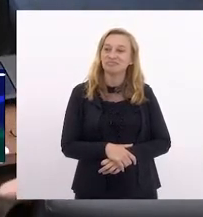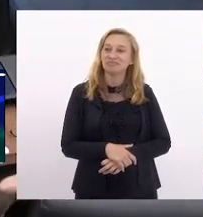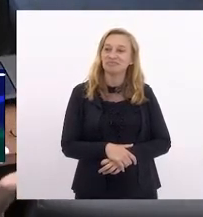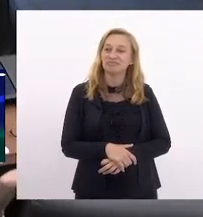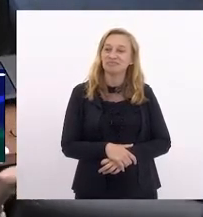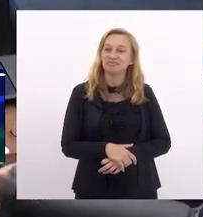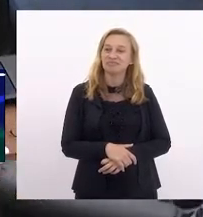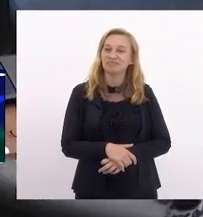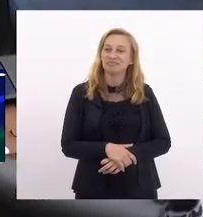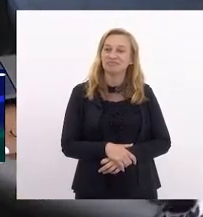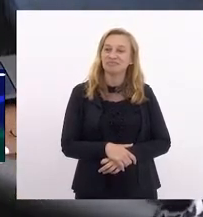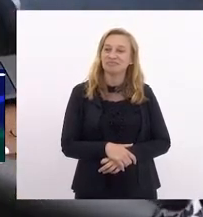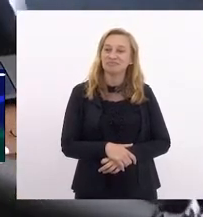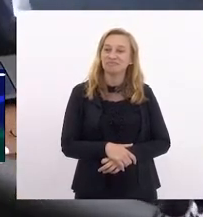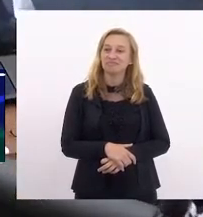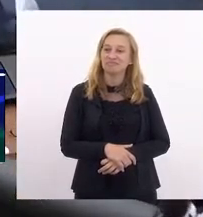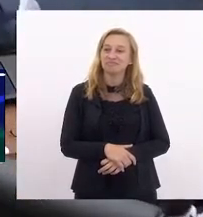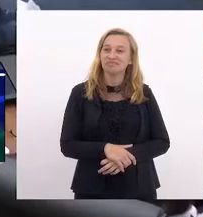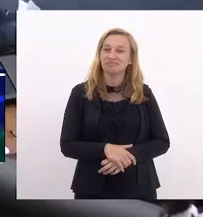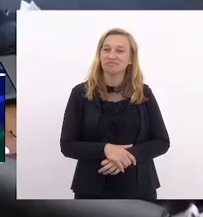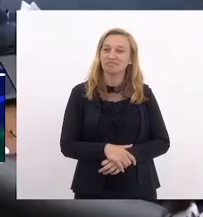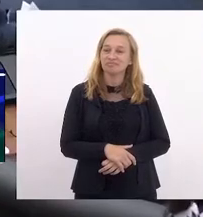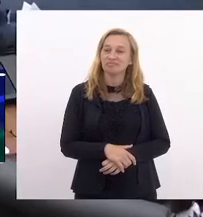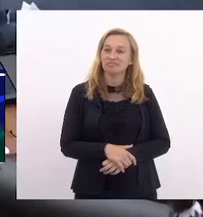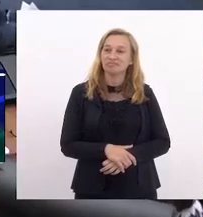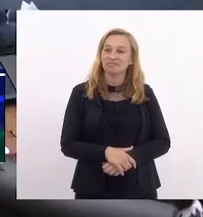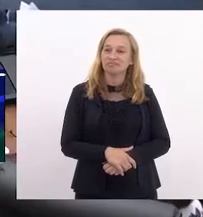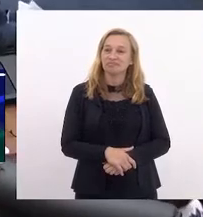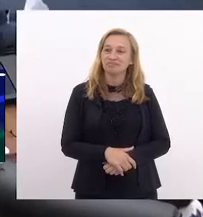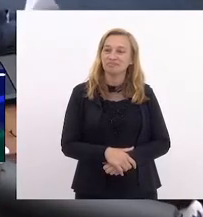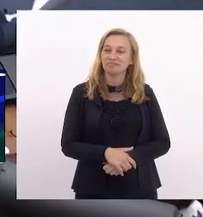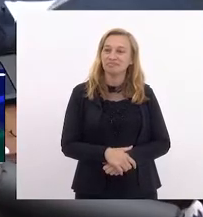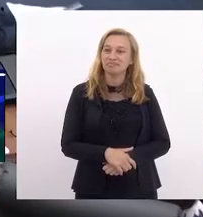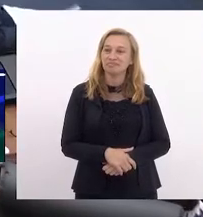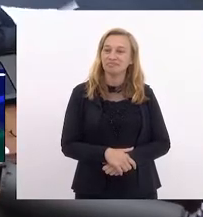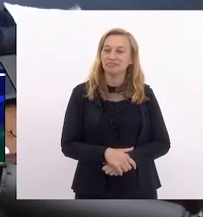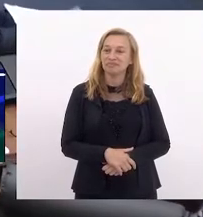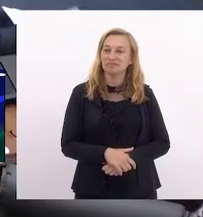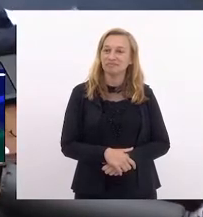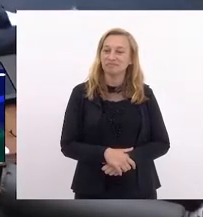E aí E aí